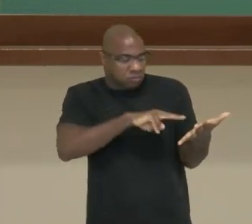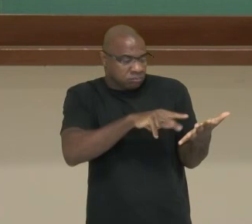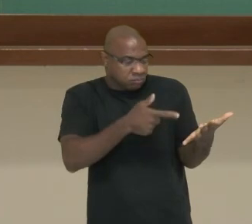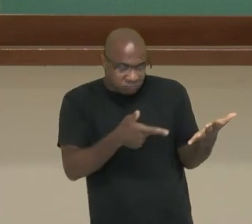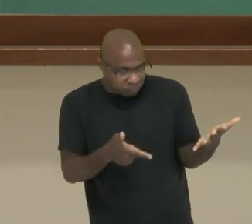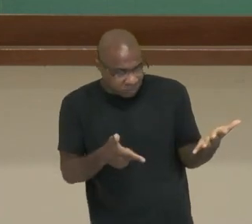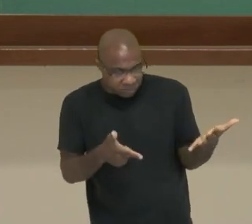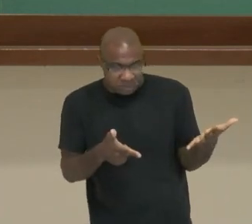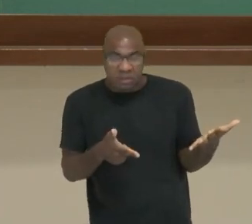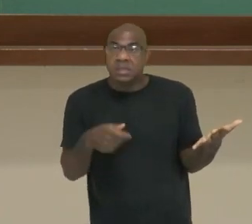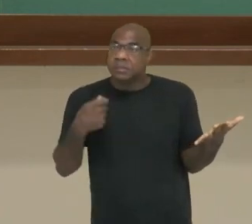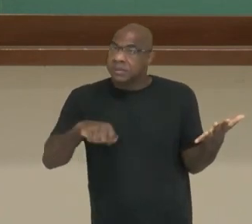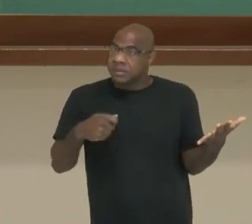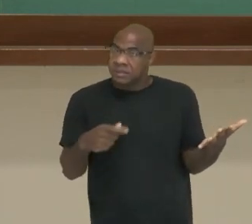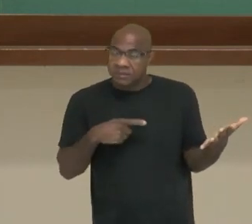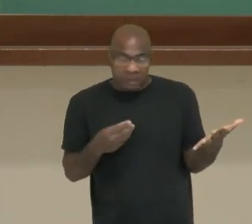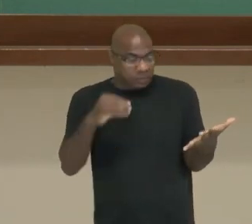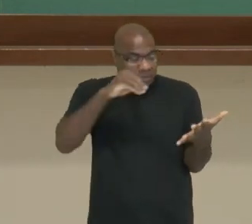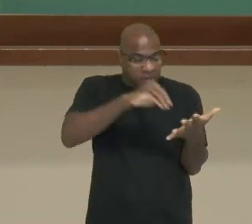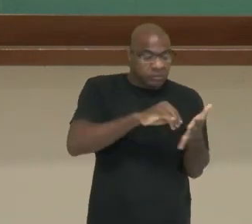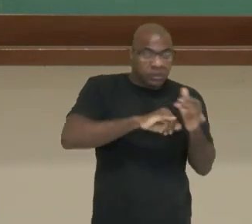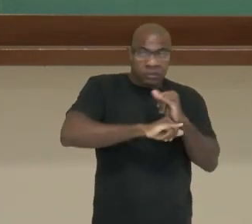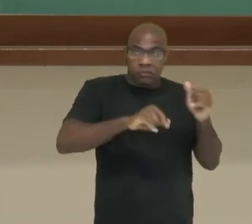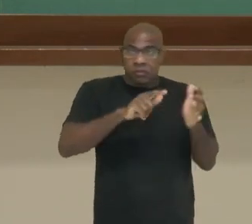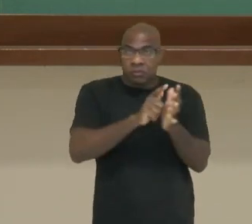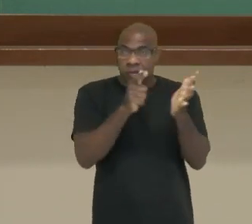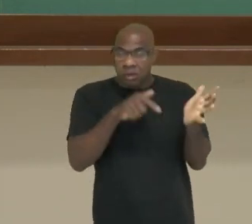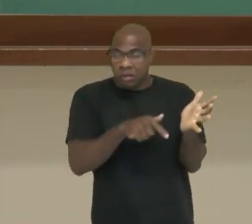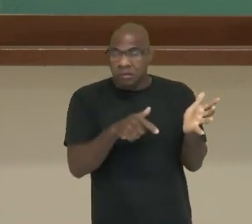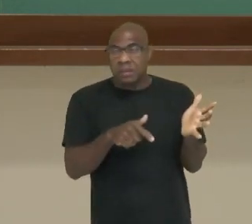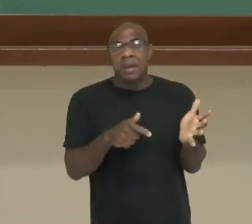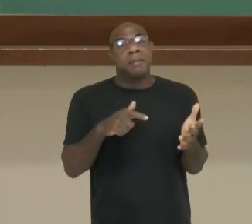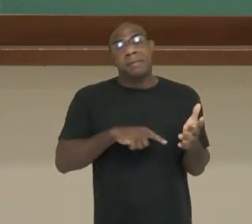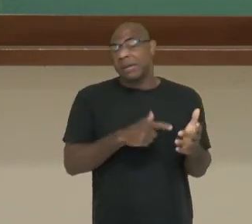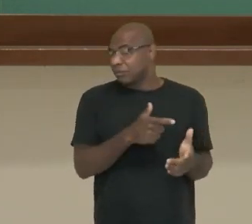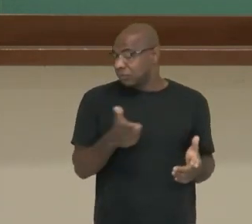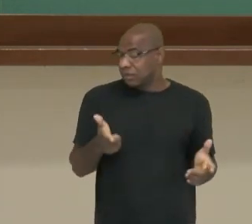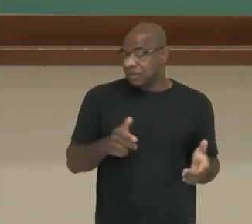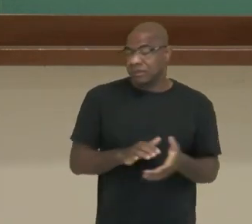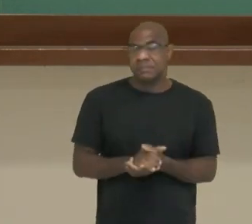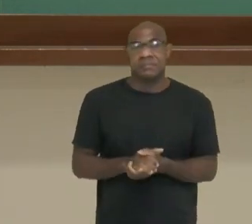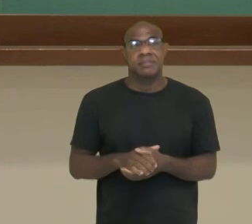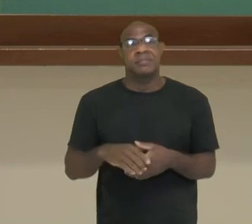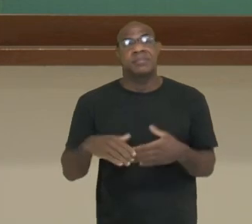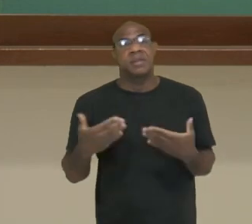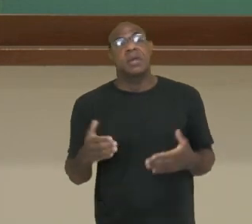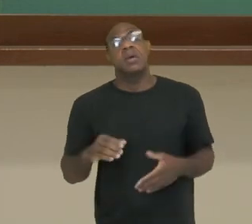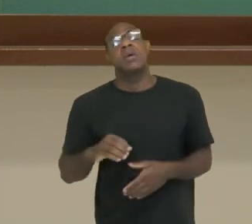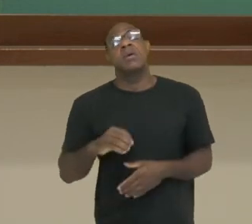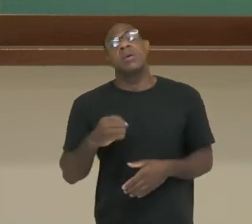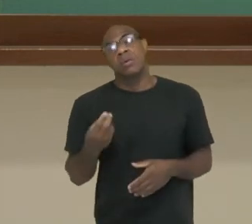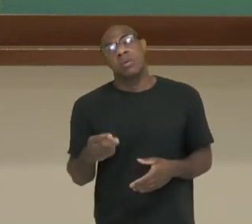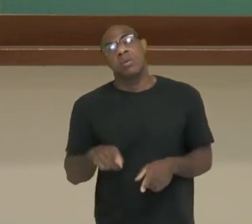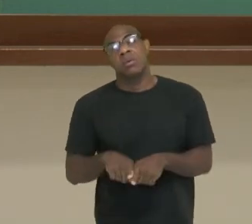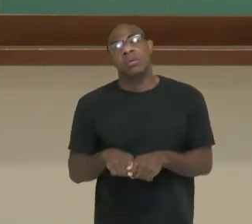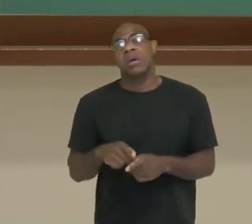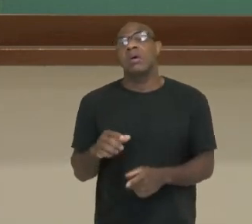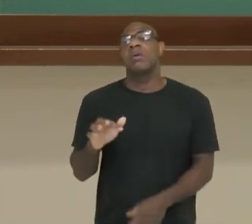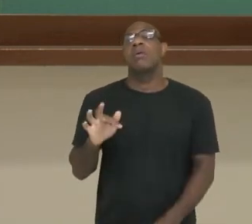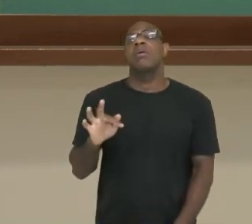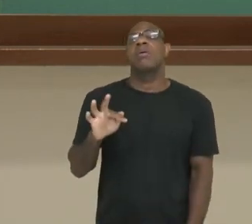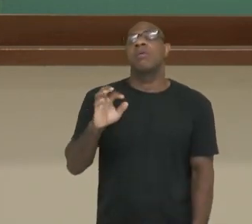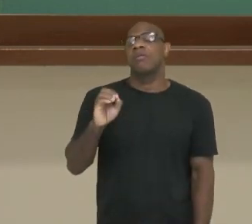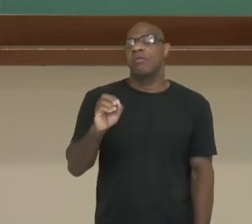deveria estar na notícia, mas não está. Ele é uma das técnicas do teatro do oprimido. Outro é o teatro fórum,